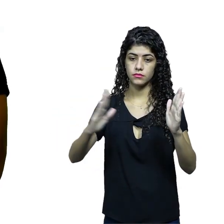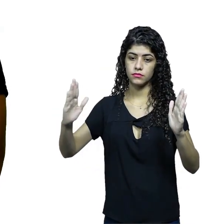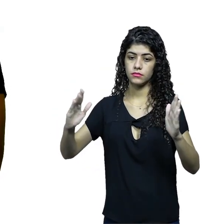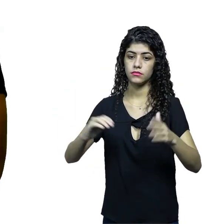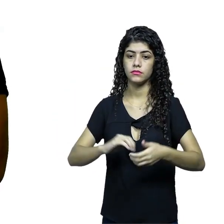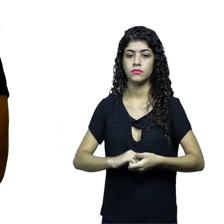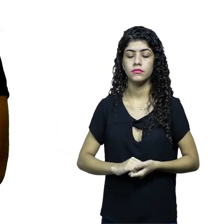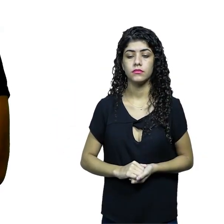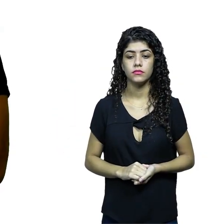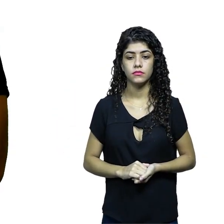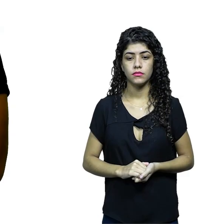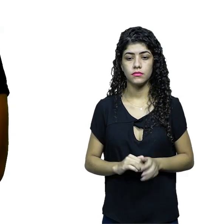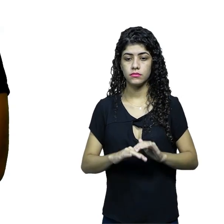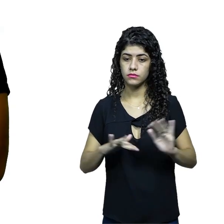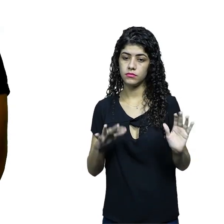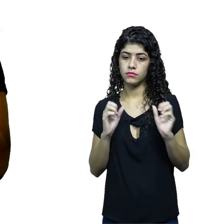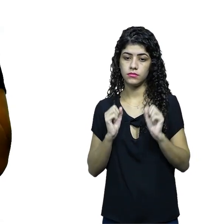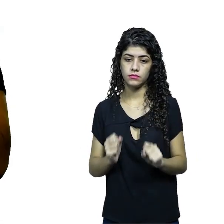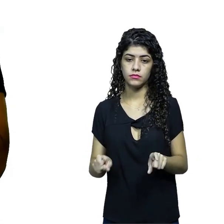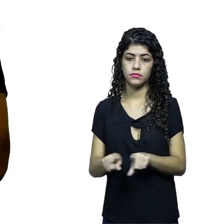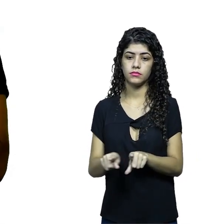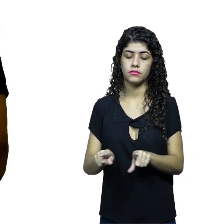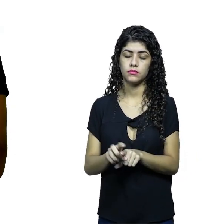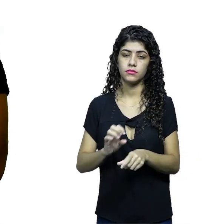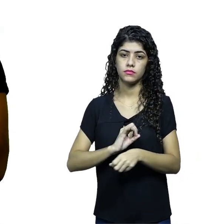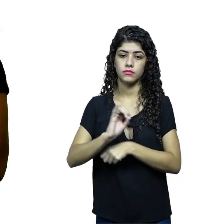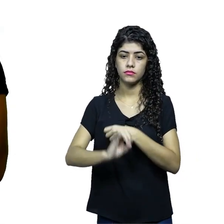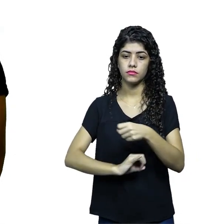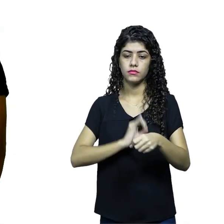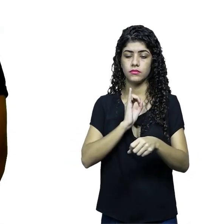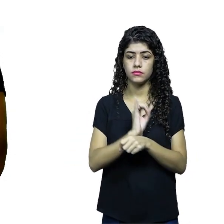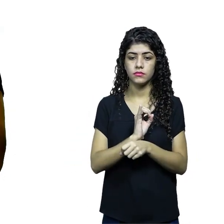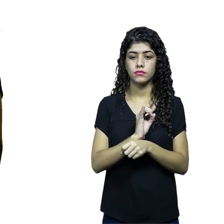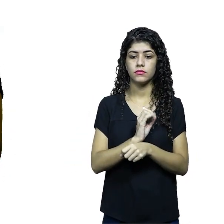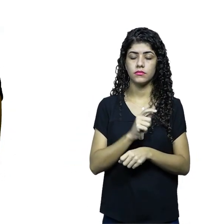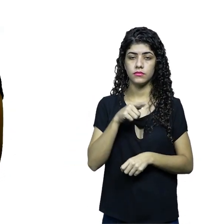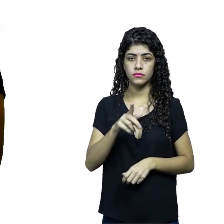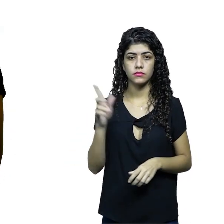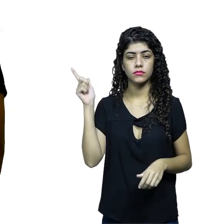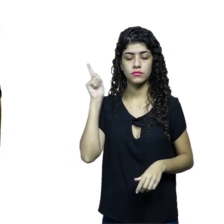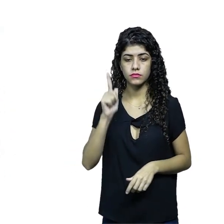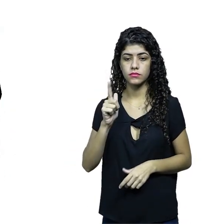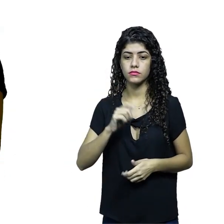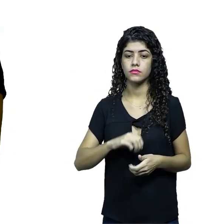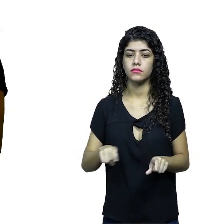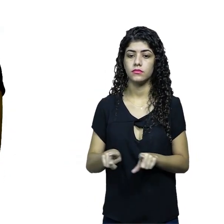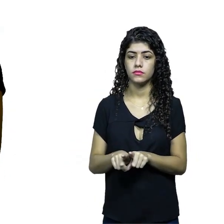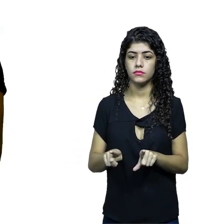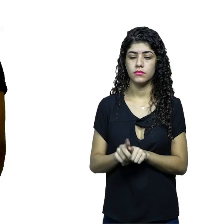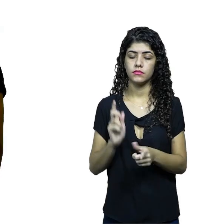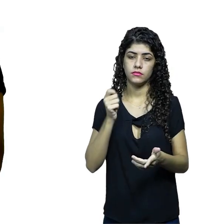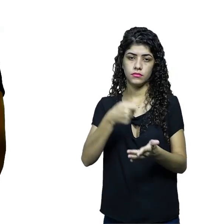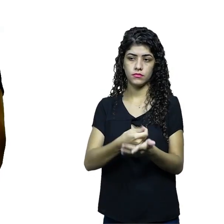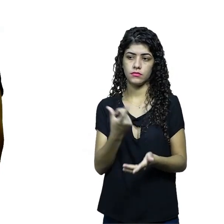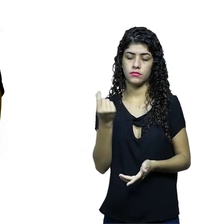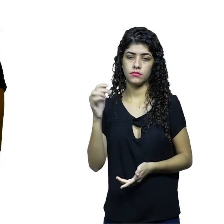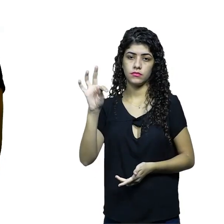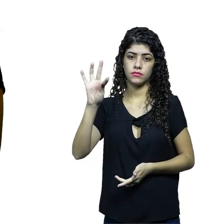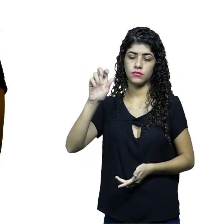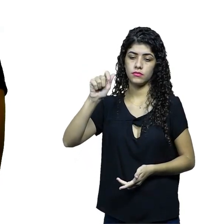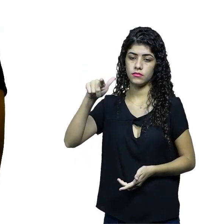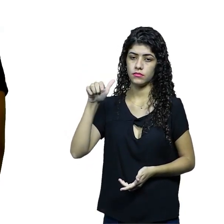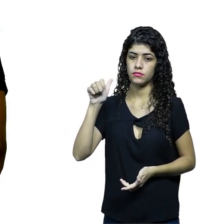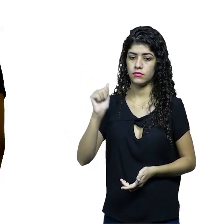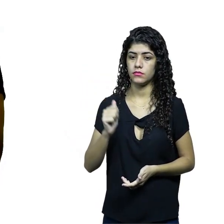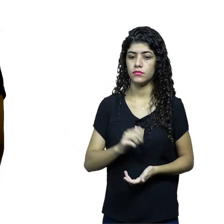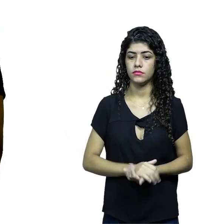registro ali na Biblioteca Benedito Leite. Mas hoje em dia você faz também pela internet, entrem no site da Biblioteca Nacional, se informem, tem uma taxa, e vocês vão